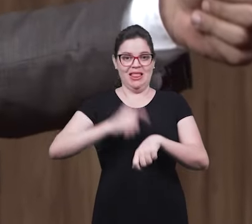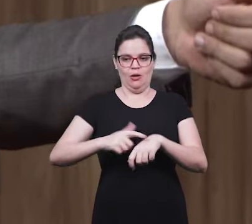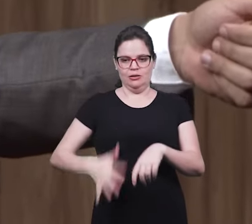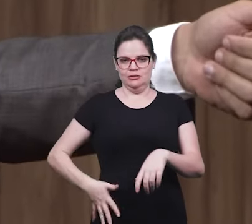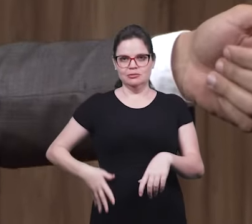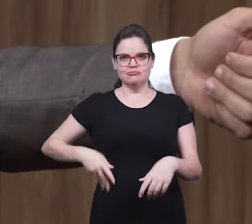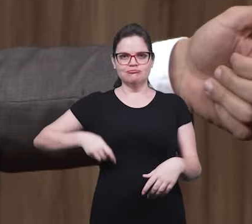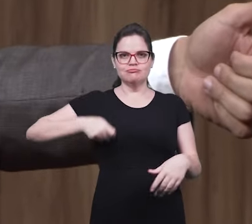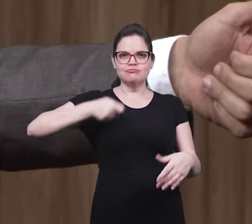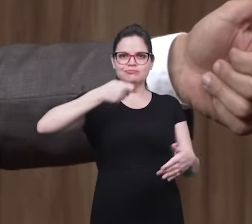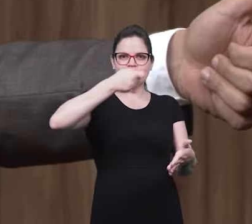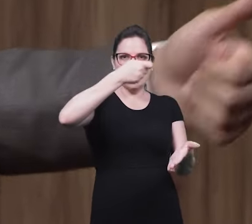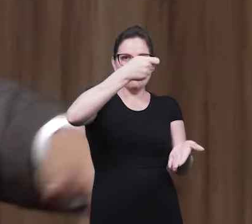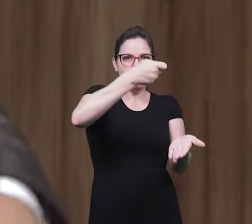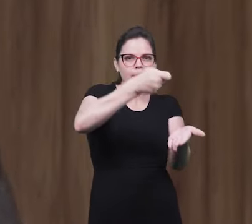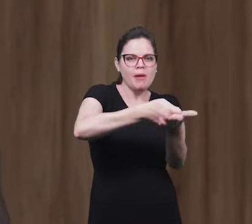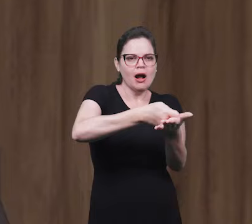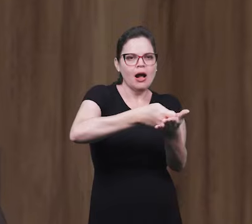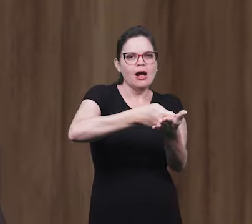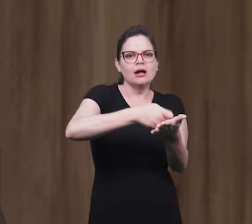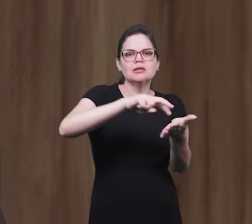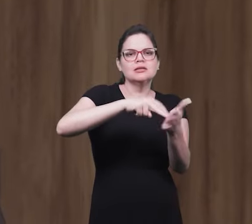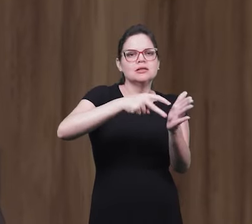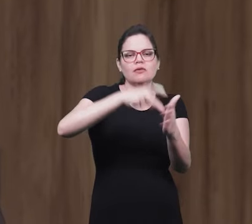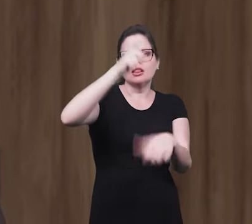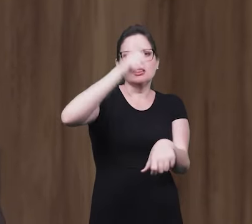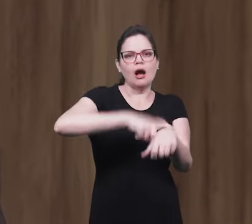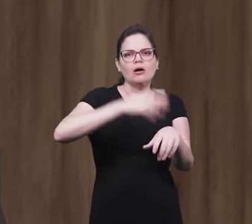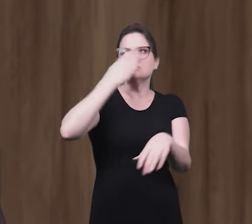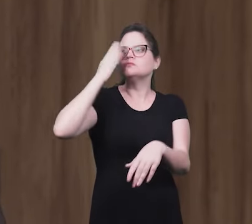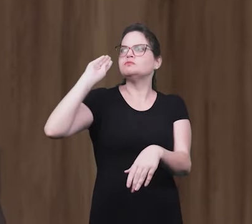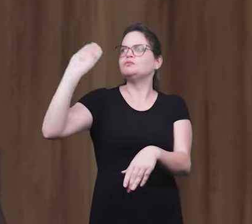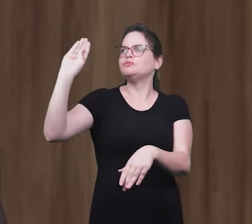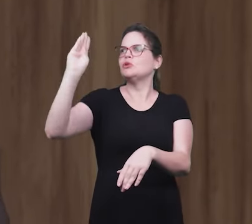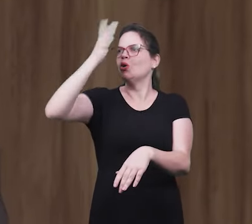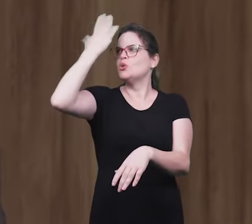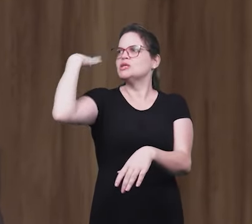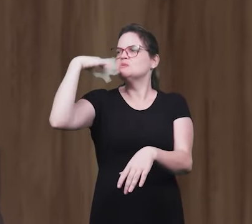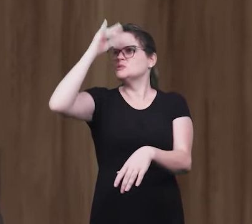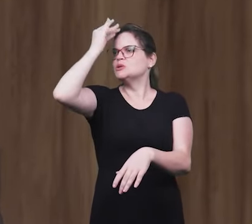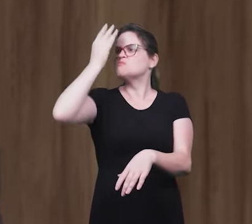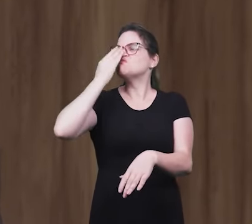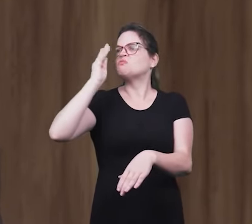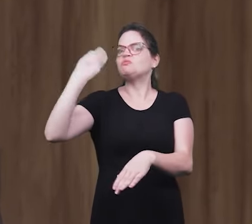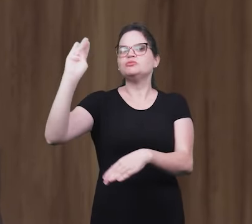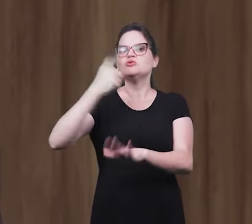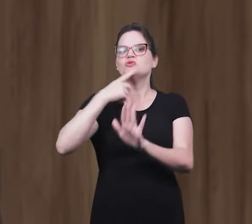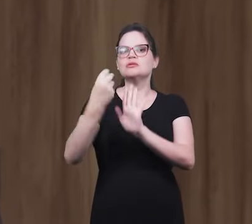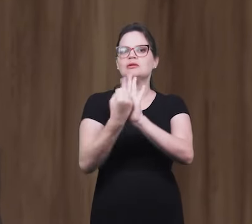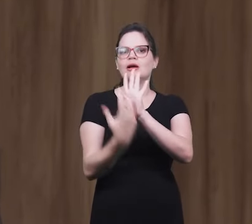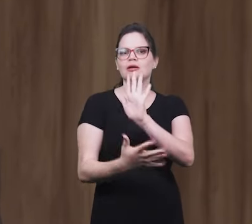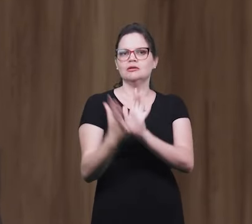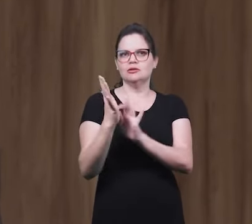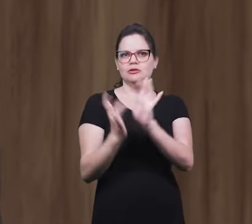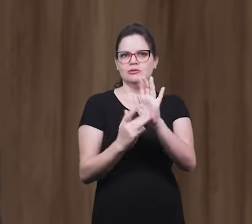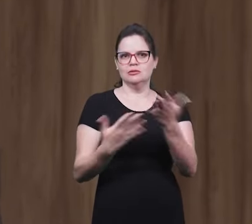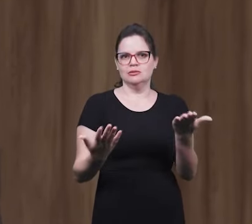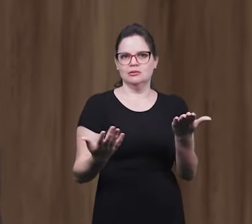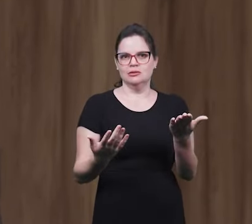esse sangue. E quando ele pede a Pedro e João, ele está pensando que ele vai receber o Espírito Santo de algum